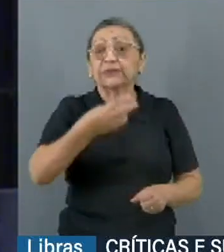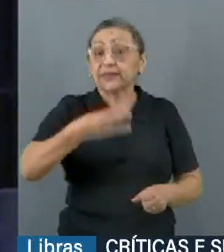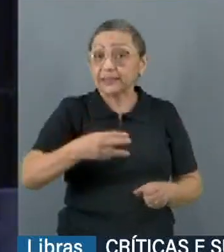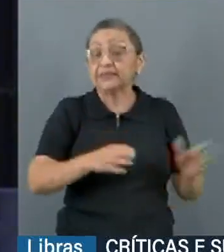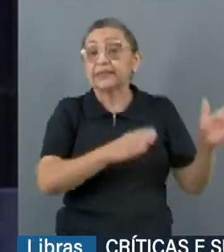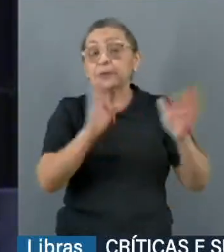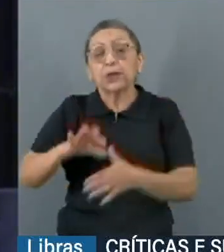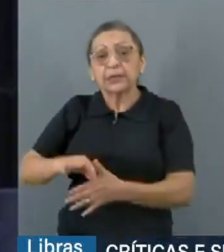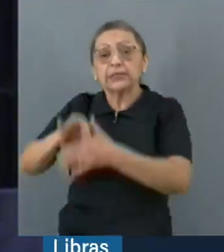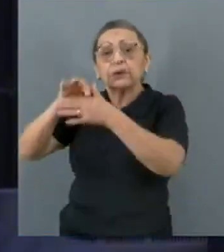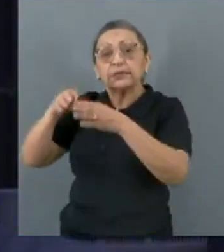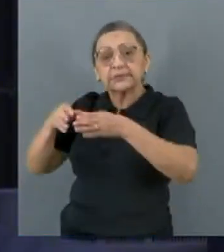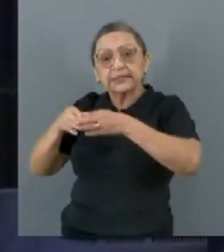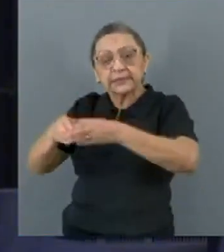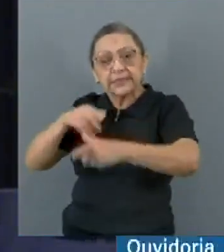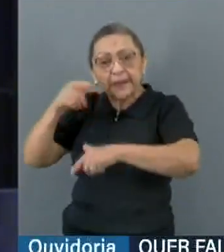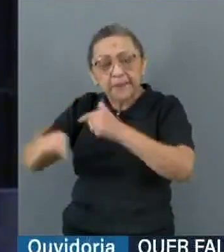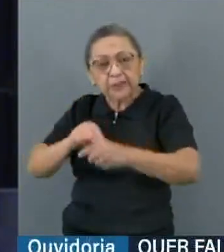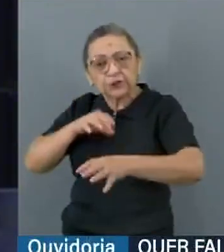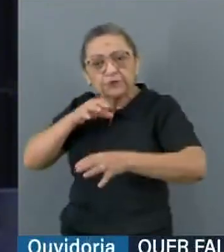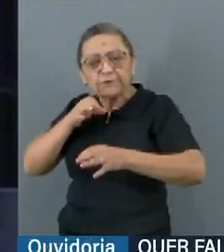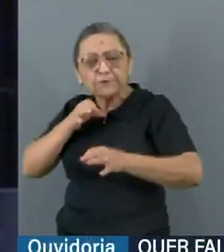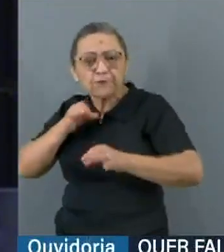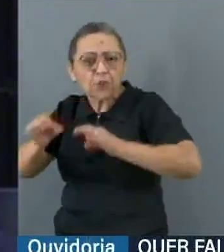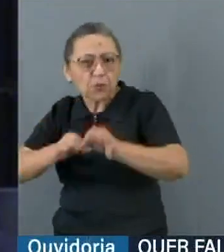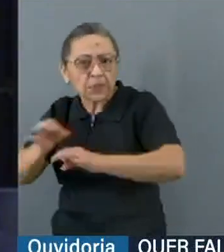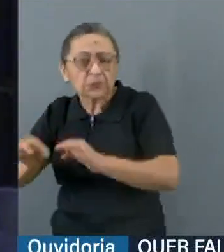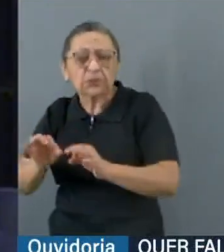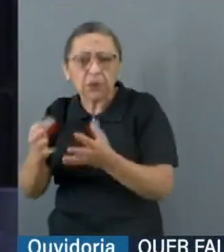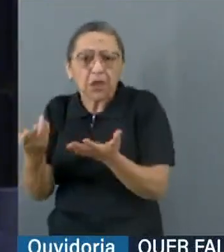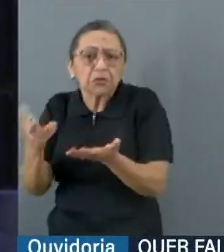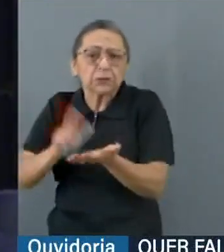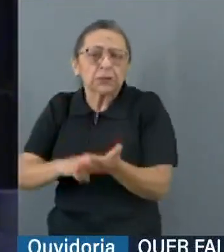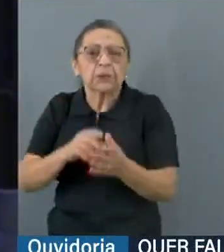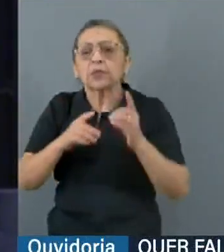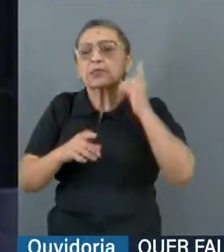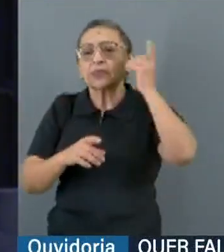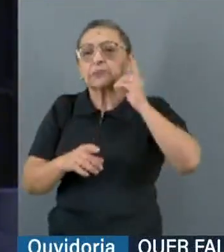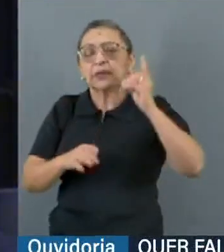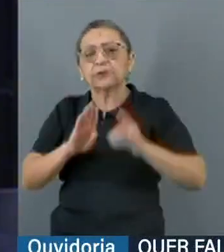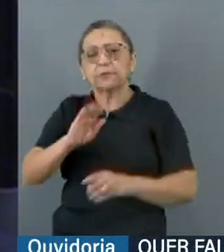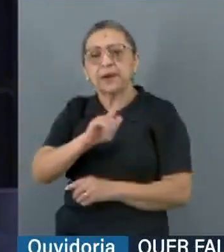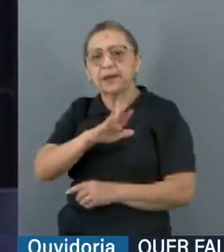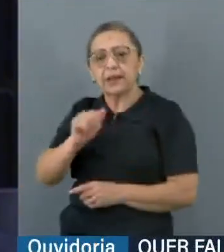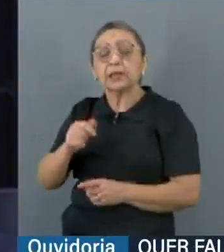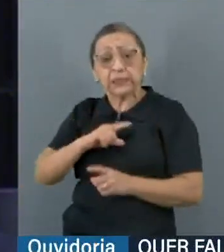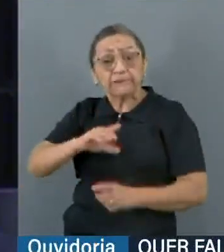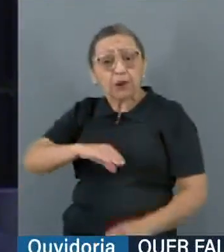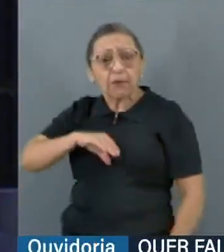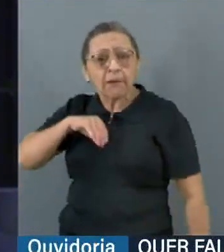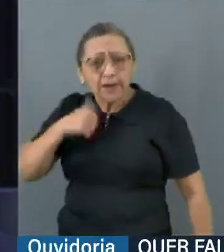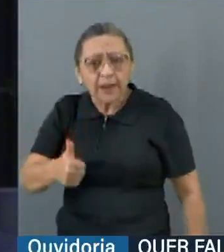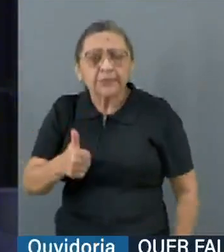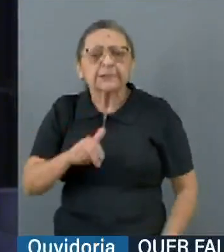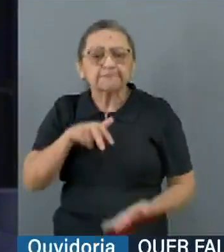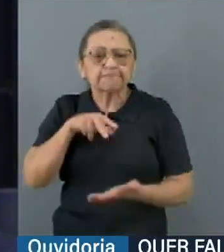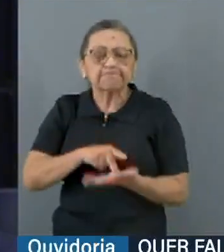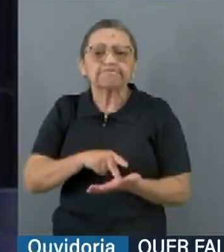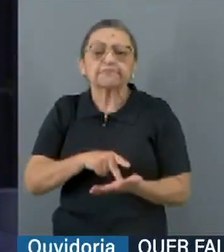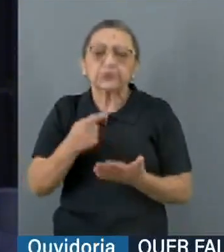esse processo de formulação, que foi abraçada pelo deputado Baleia Rossi, que teve a coragem e a iniciativa